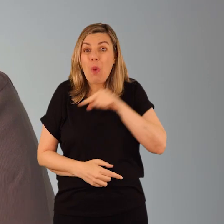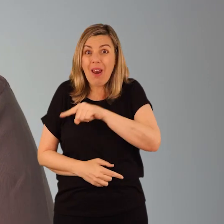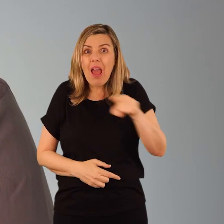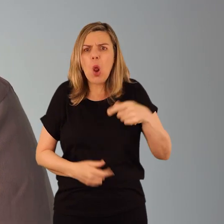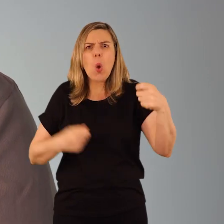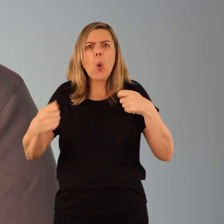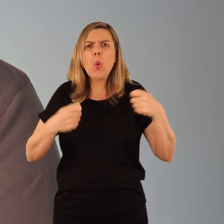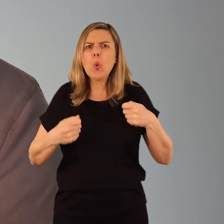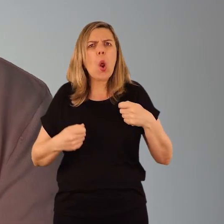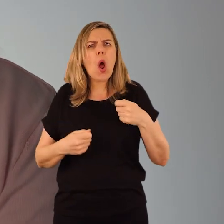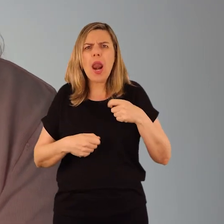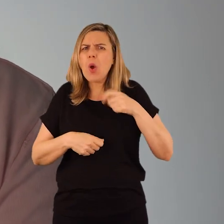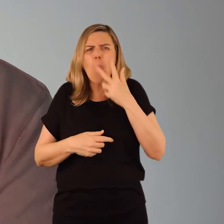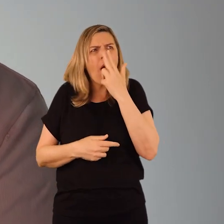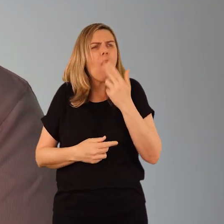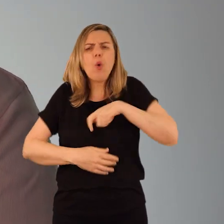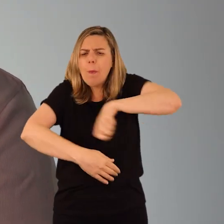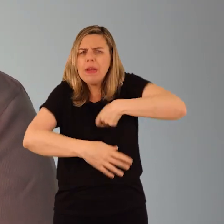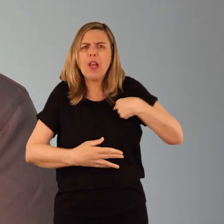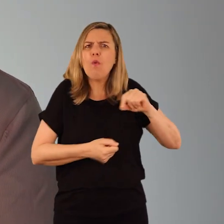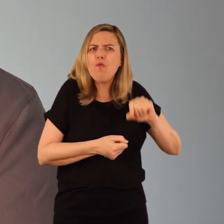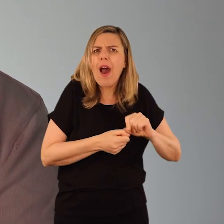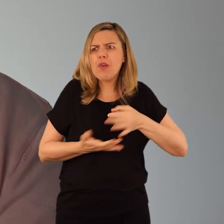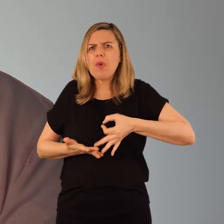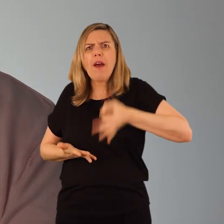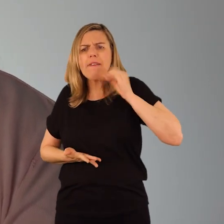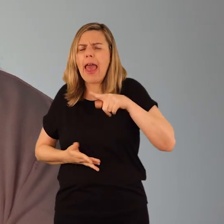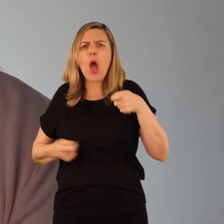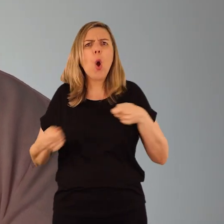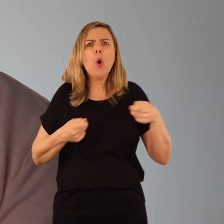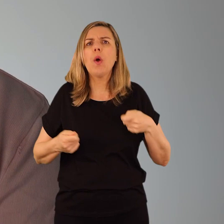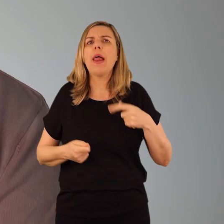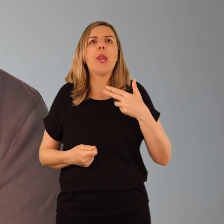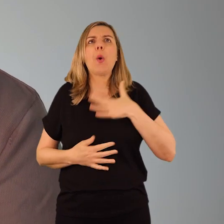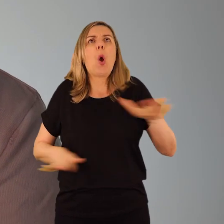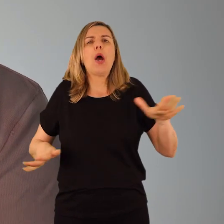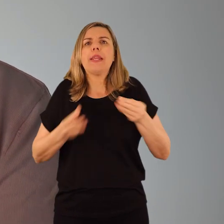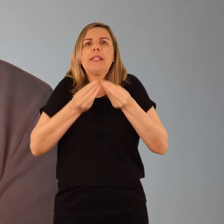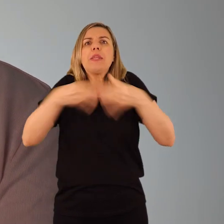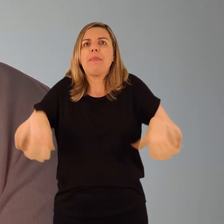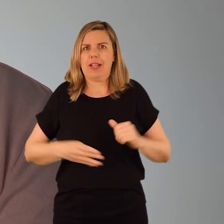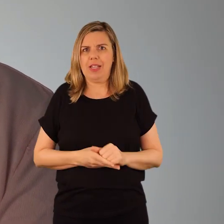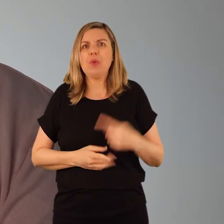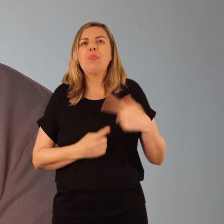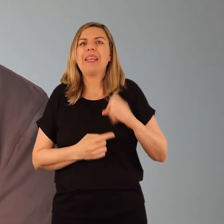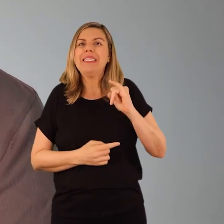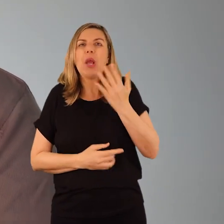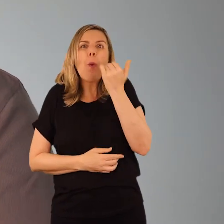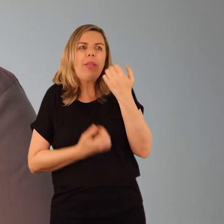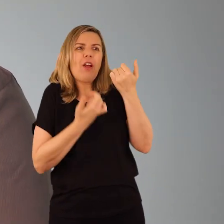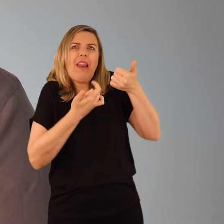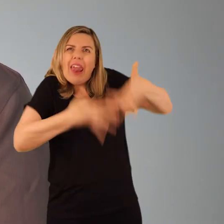comida que eu cozinhava, o café que eu fazia, tudo. Ela não gostava de desperdício, sabe? Disse que jogar comida fora